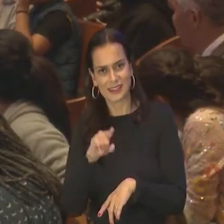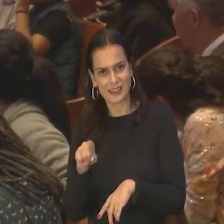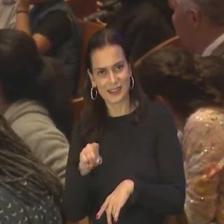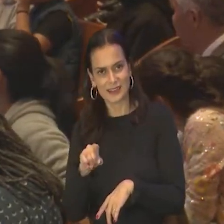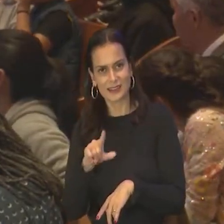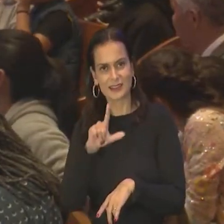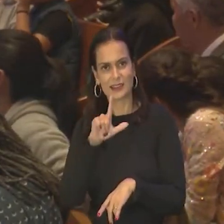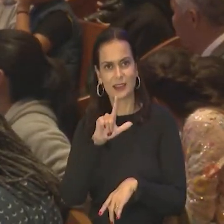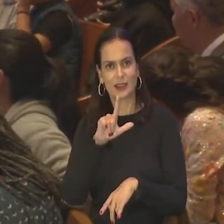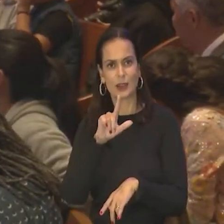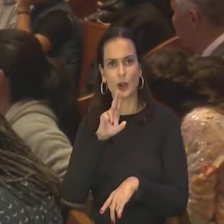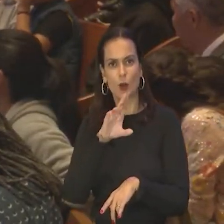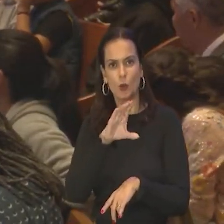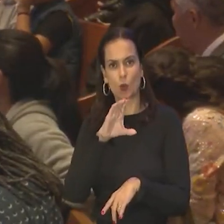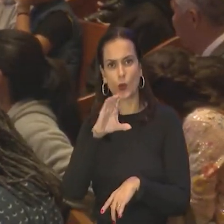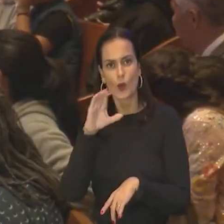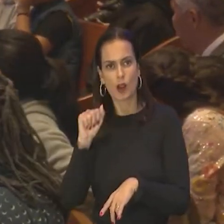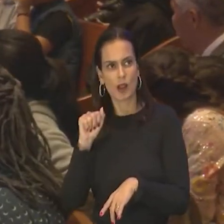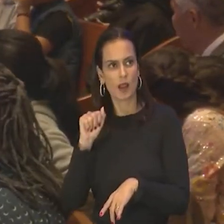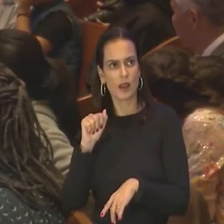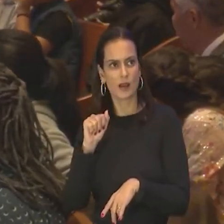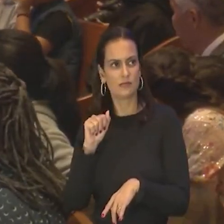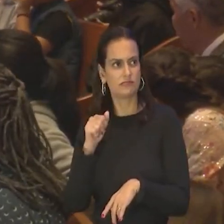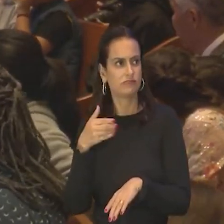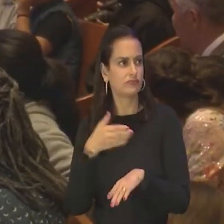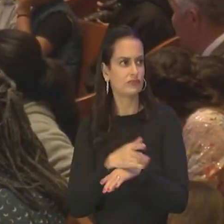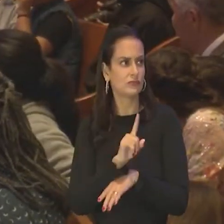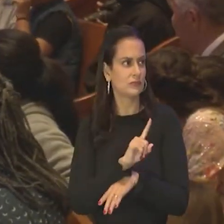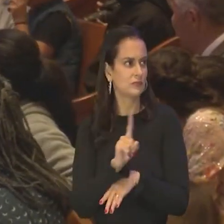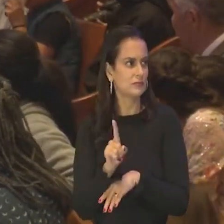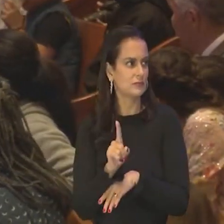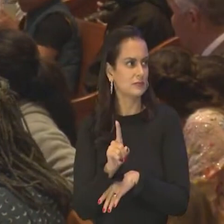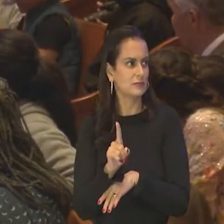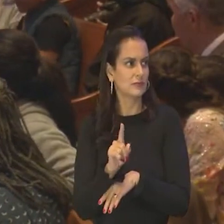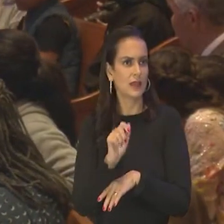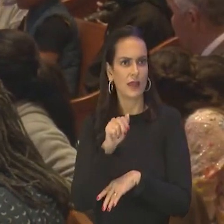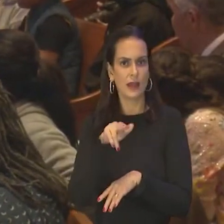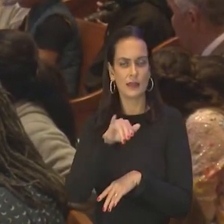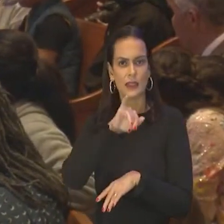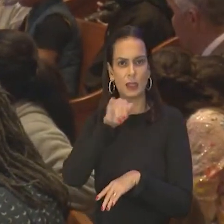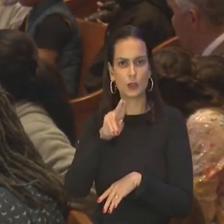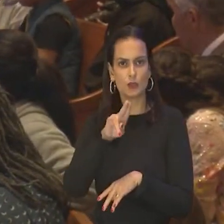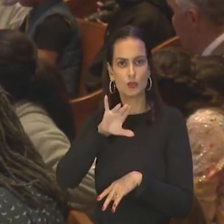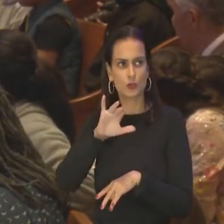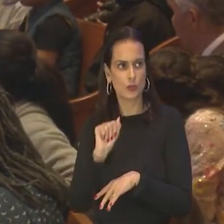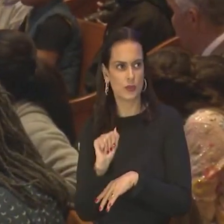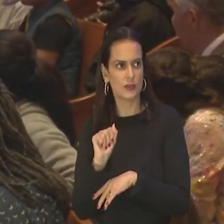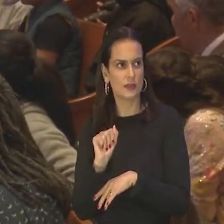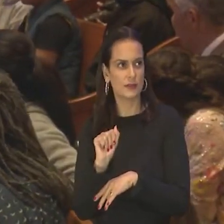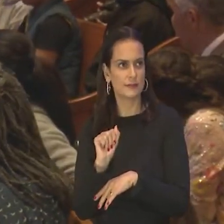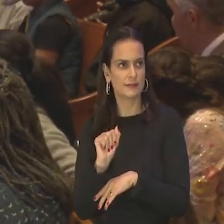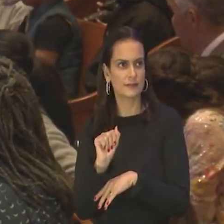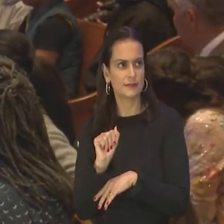Luca não está presente. Ana Júlia.